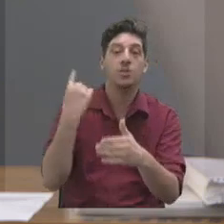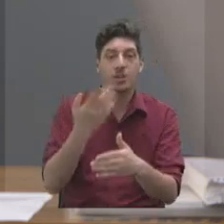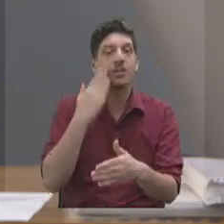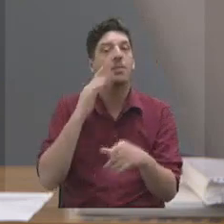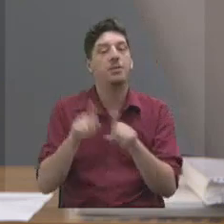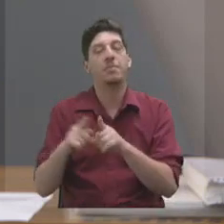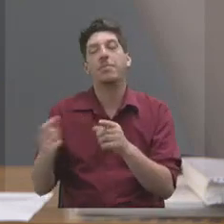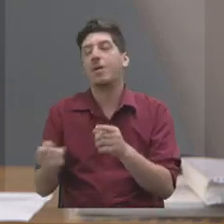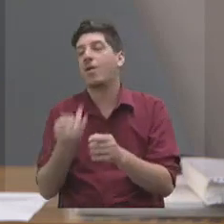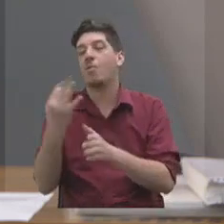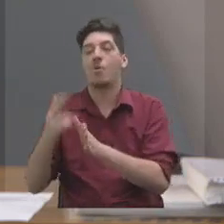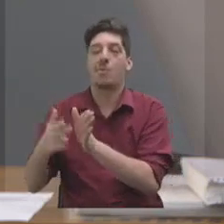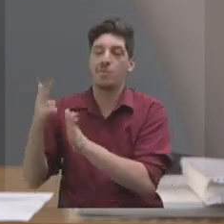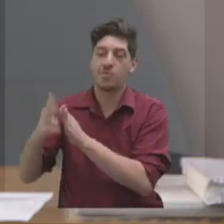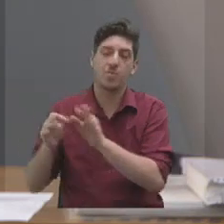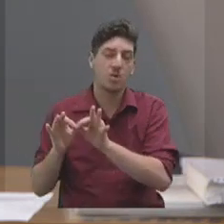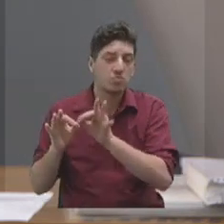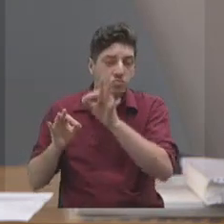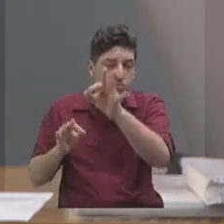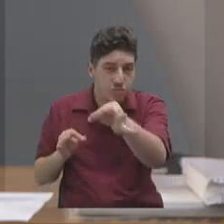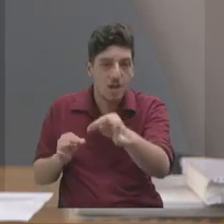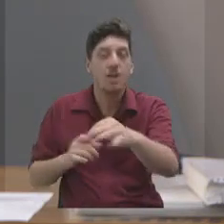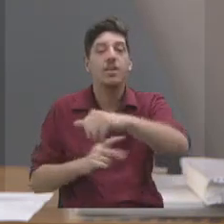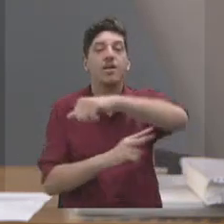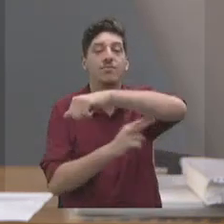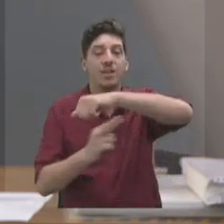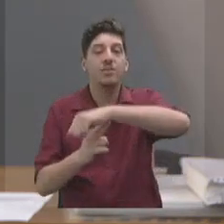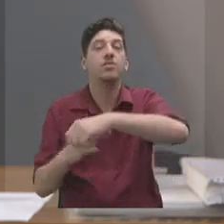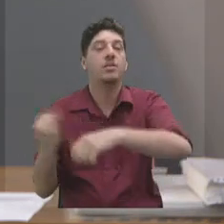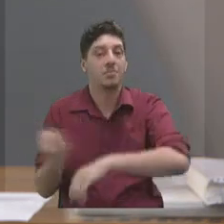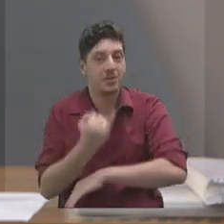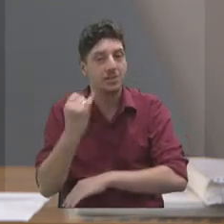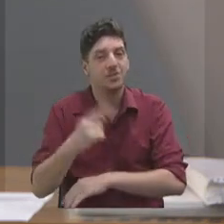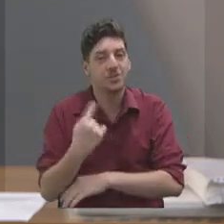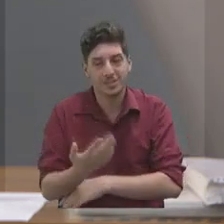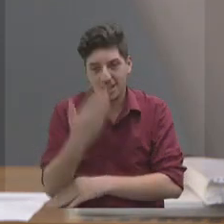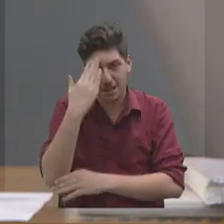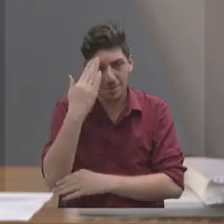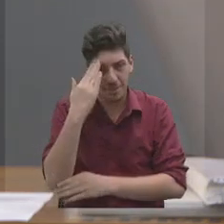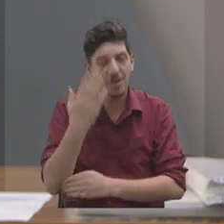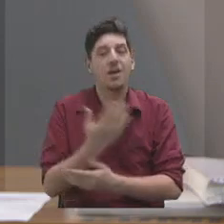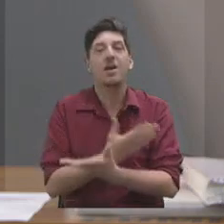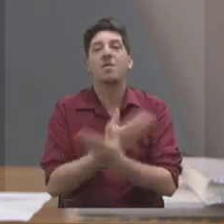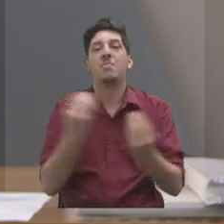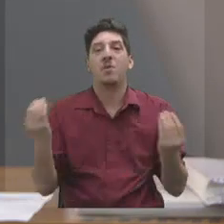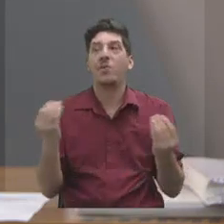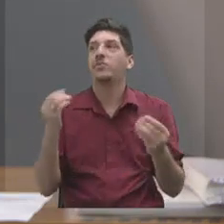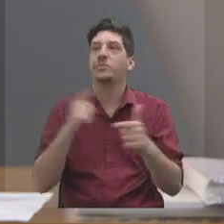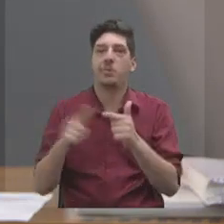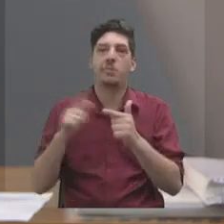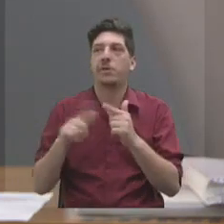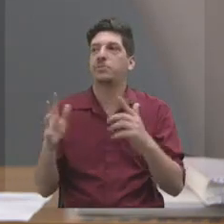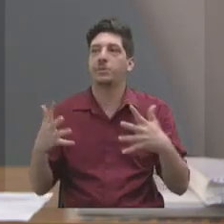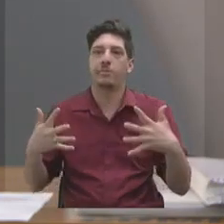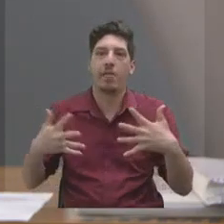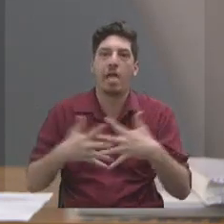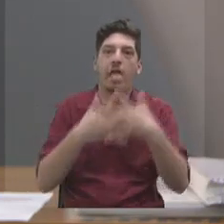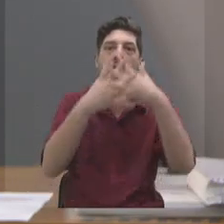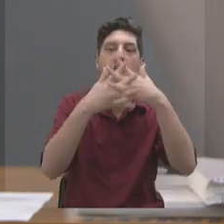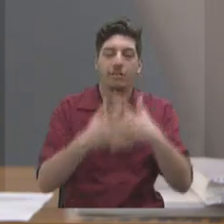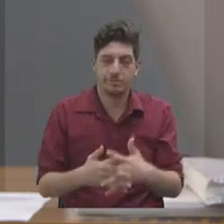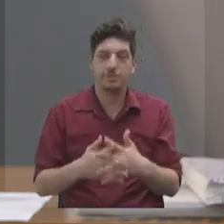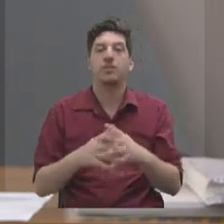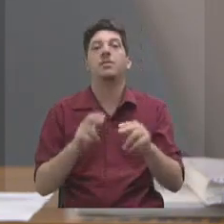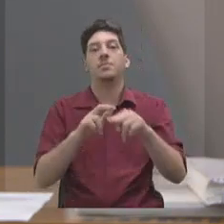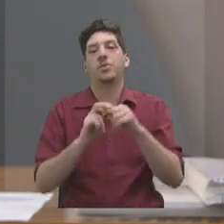viadutos são importantes aqui as intervenções de nível né que a gente sabe que até vários gargalos que temos de mobilidade urbana eh dizem respeito